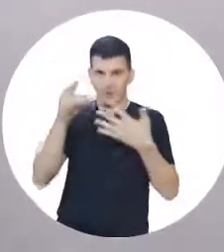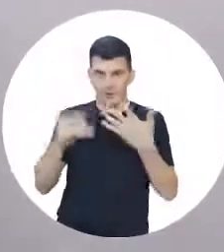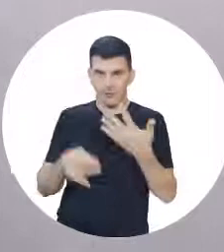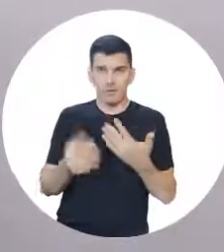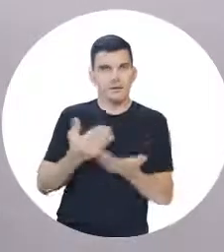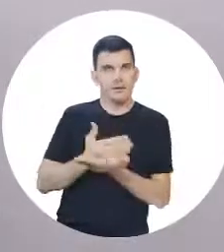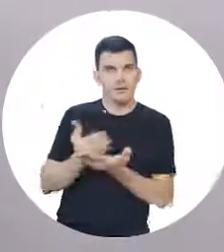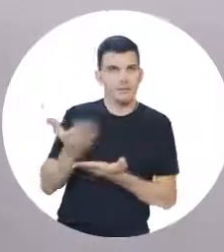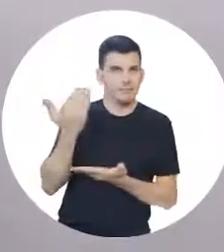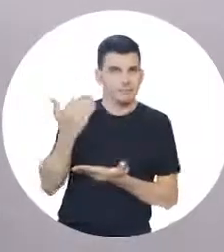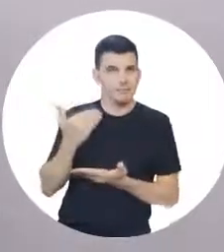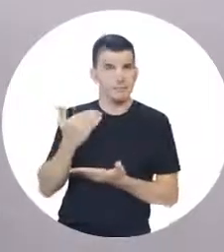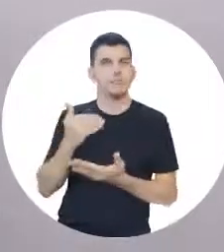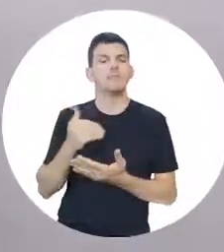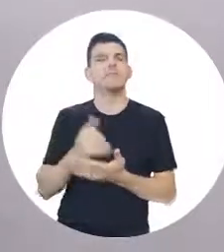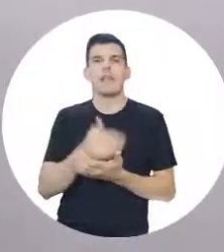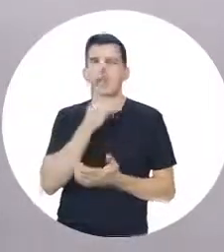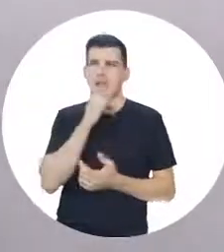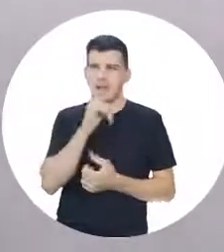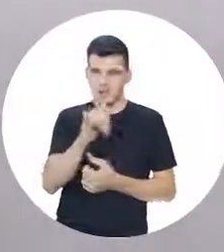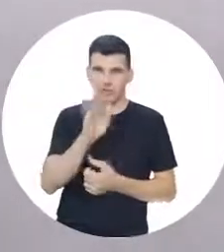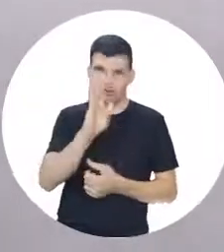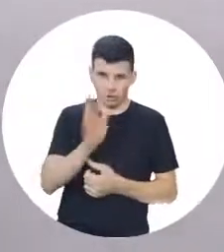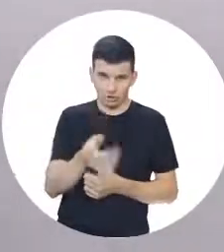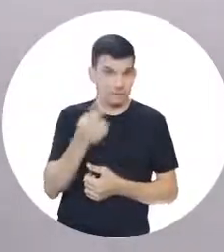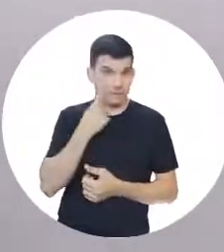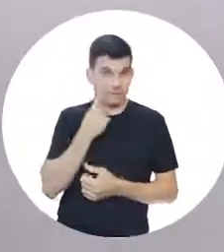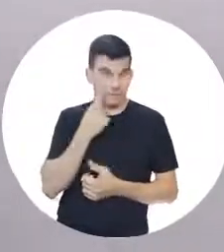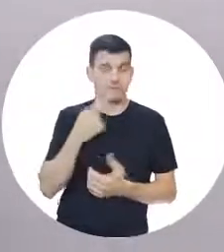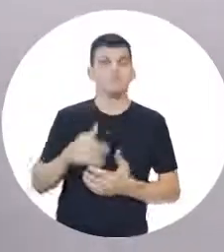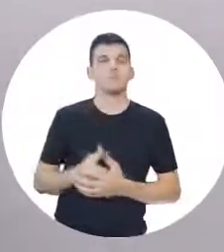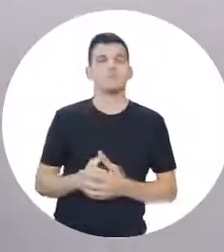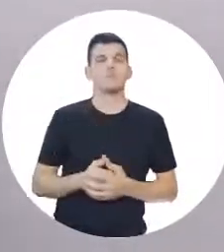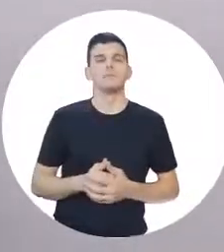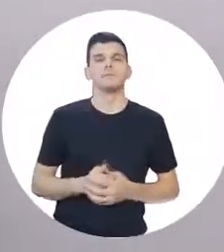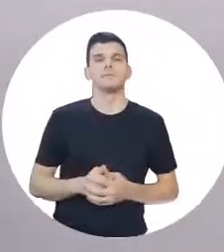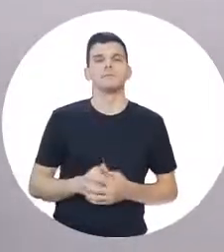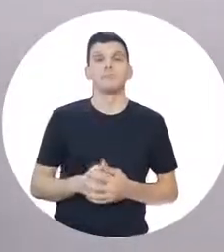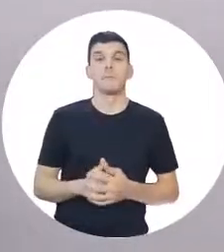detalhadas estão nas aulas prévias de eletroquímica que a gente já viu.